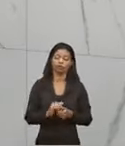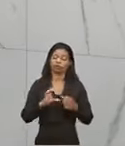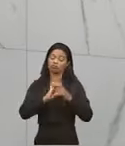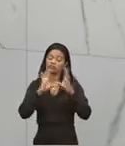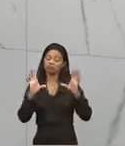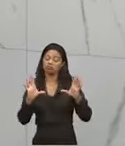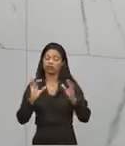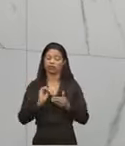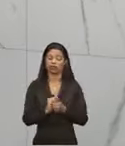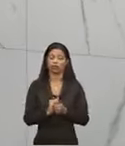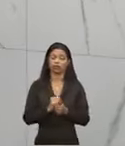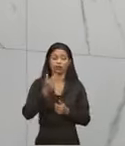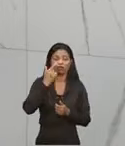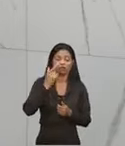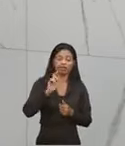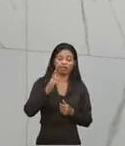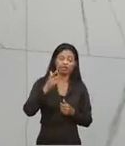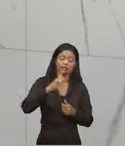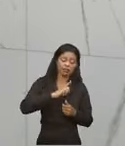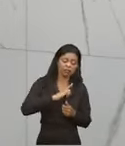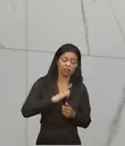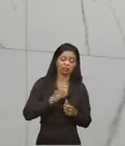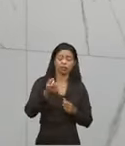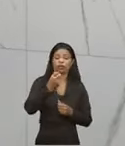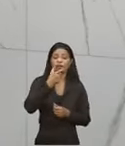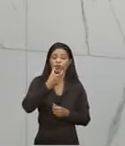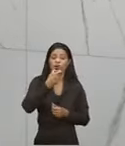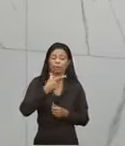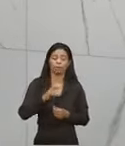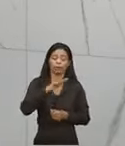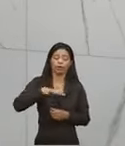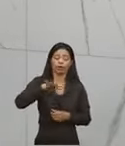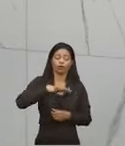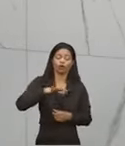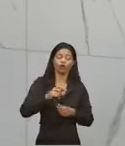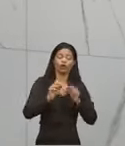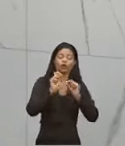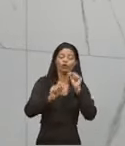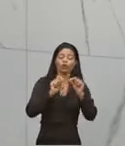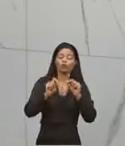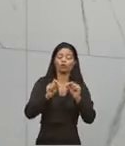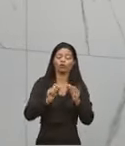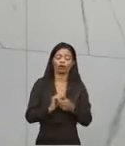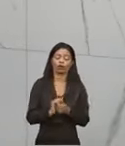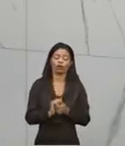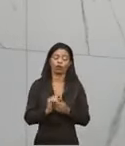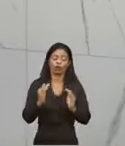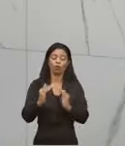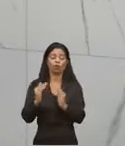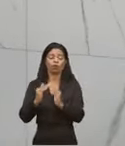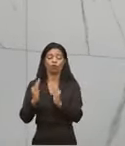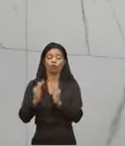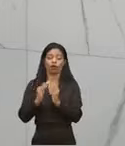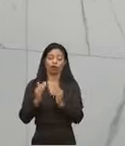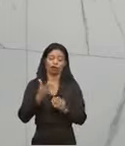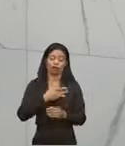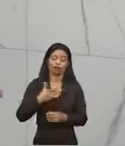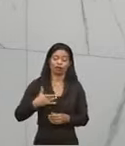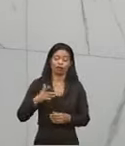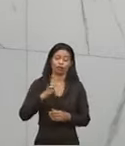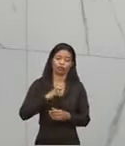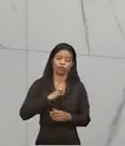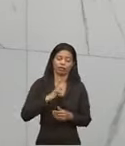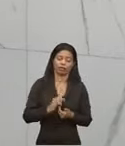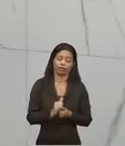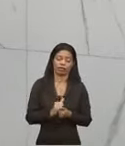a pessoa em tempo real se tem o medicamento em nossa rede e em qual unidade de saúde tem aquele medicamento. Os medicamentos,